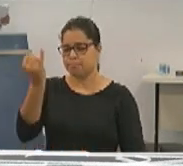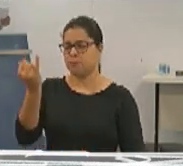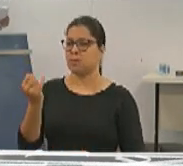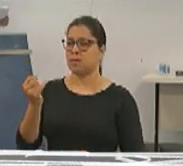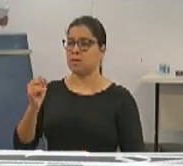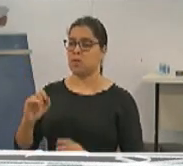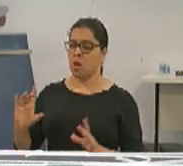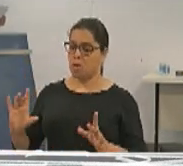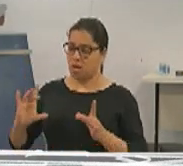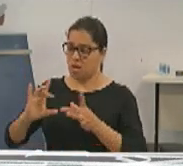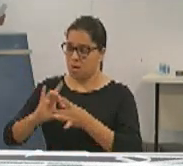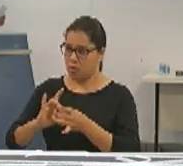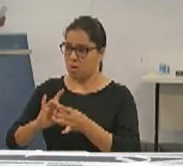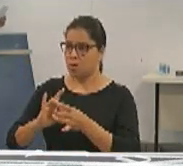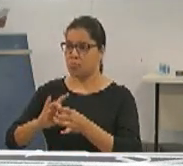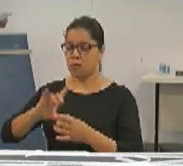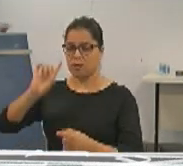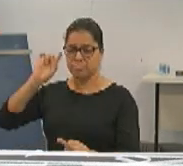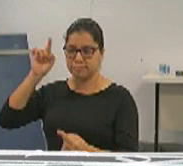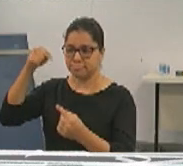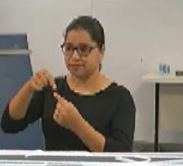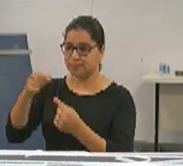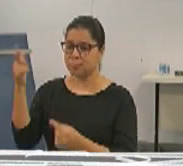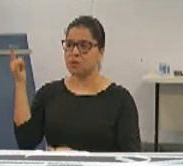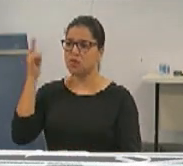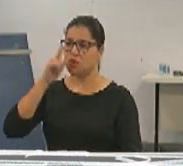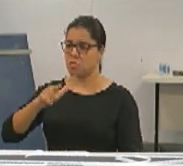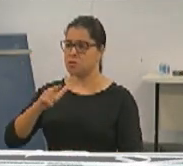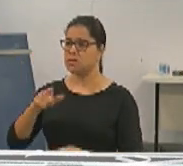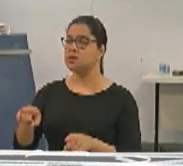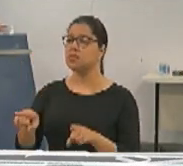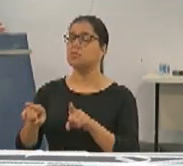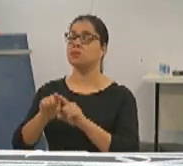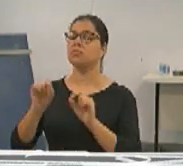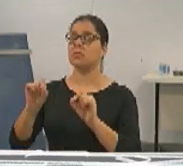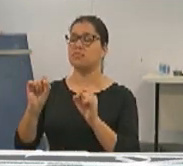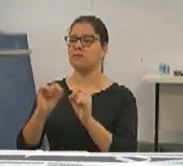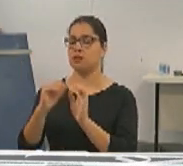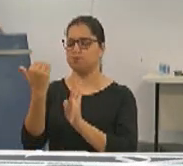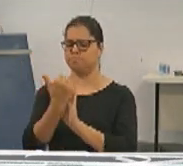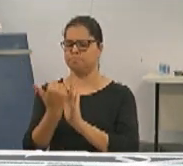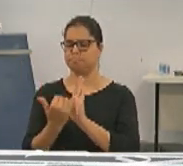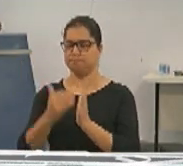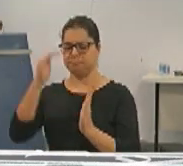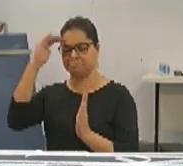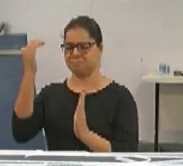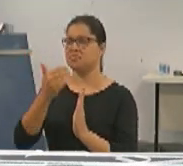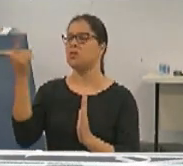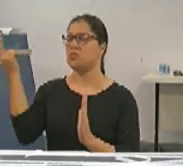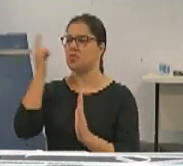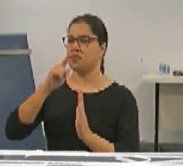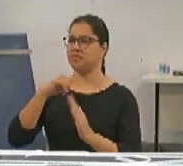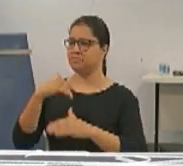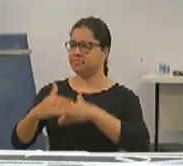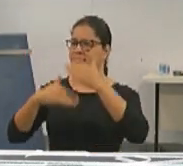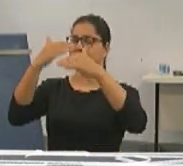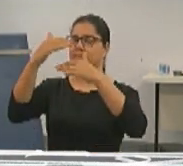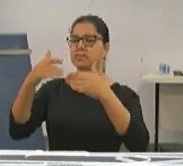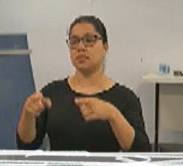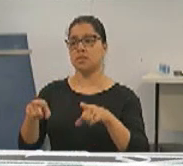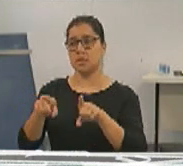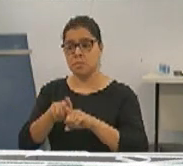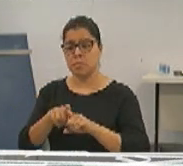universidade consigam atingir seus objetivos e cumprir sua missão. Quero ressaltar a questão da gestão de